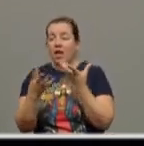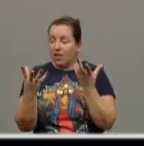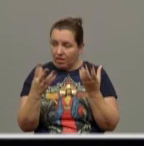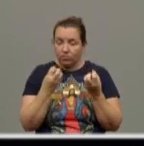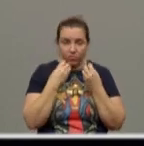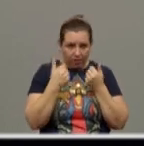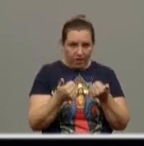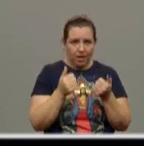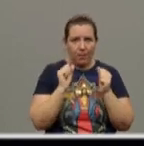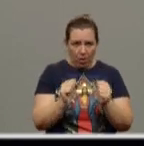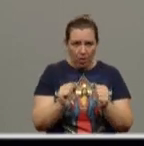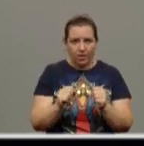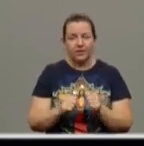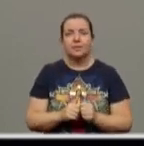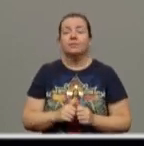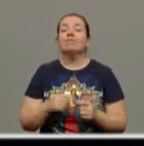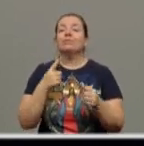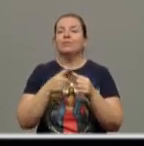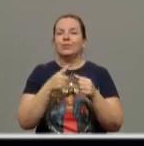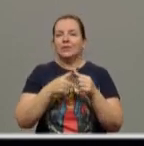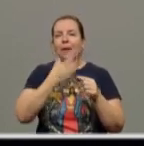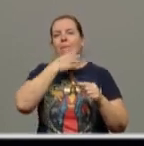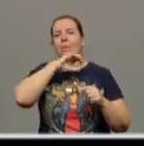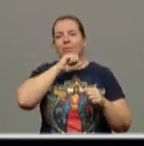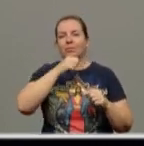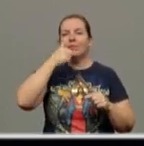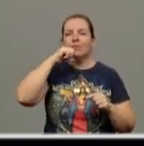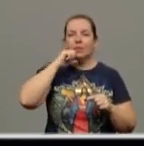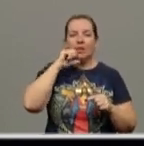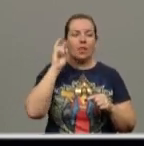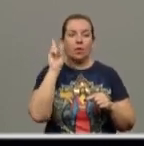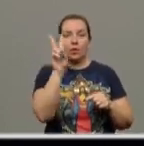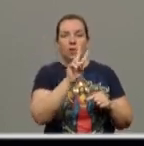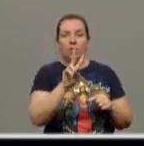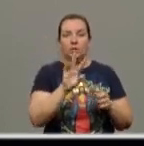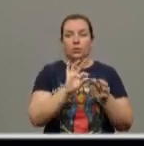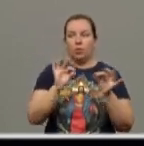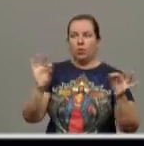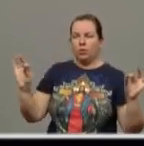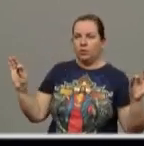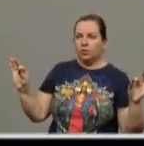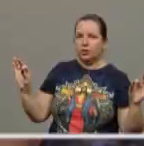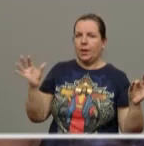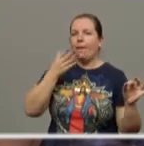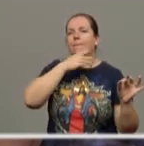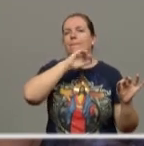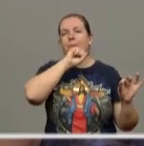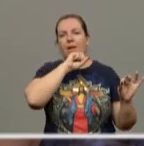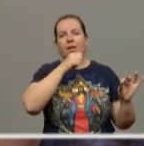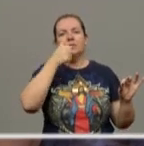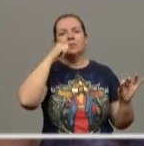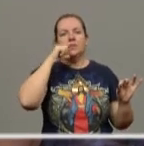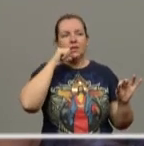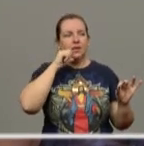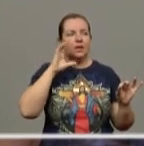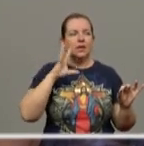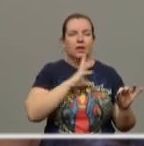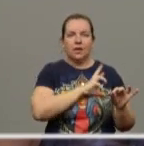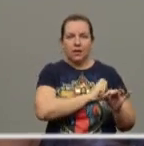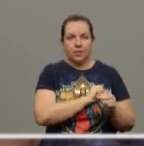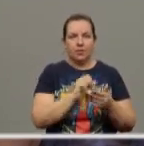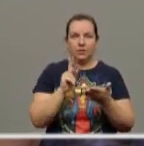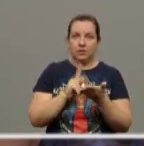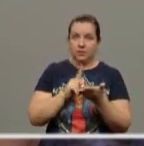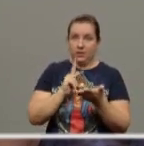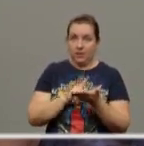Não é? Ou seja, por quê? Pai e mãe estão olhando de longe. E pai e mãe se amam, né? Se ama de verdade.